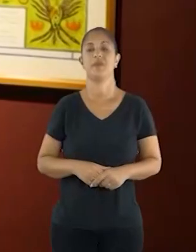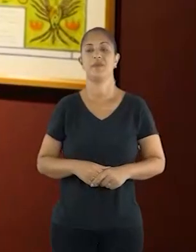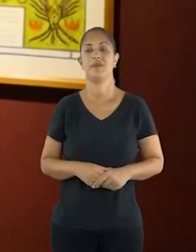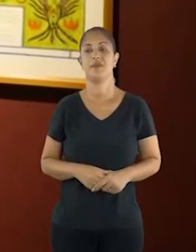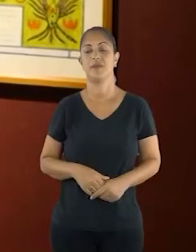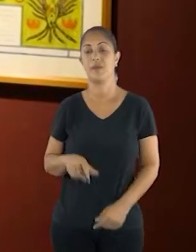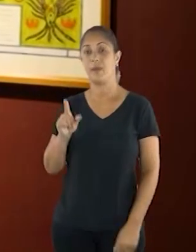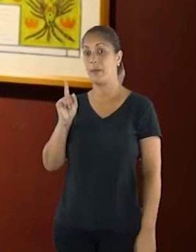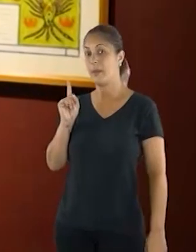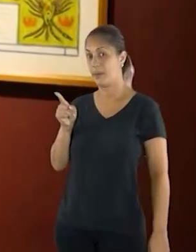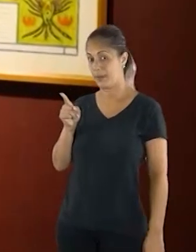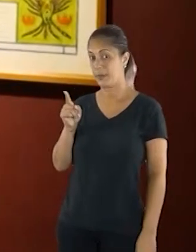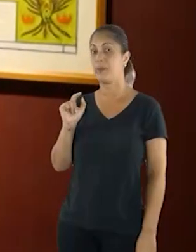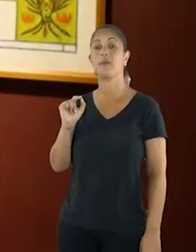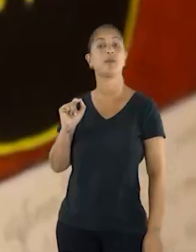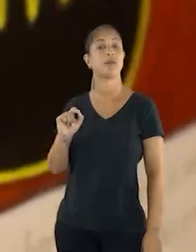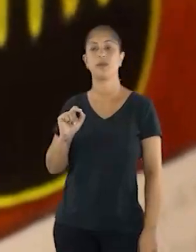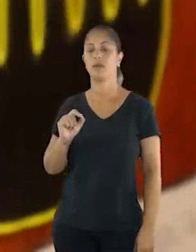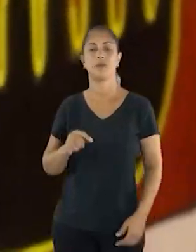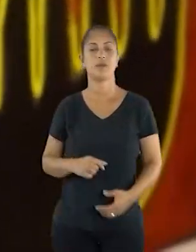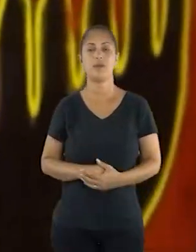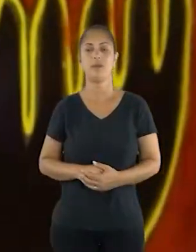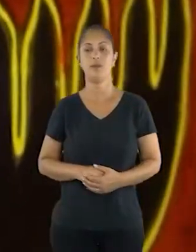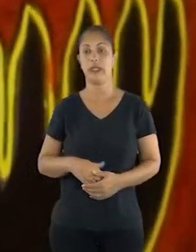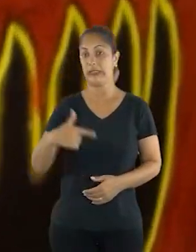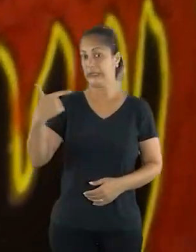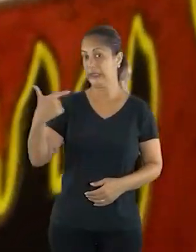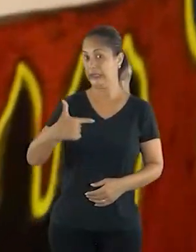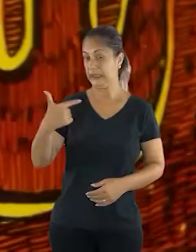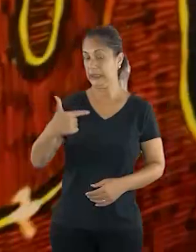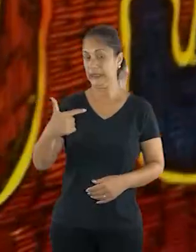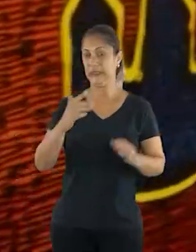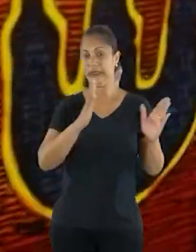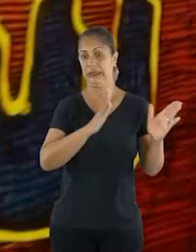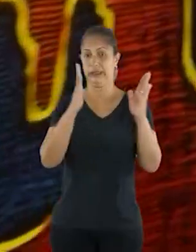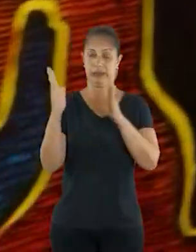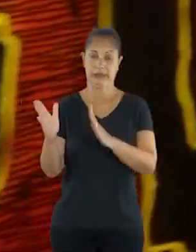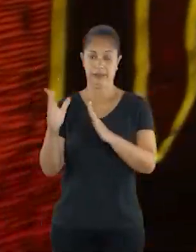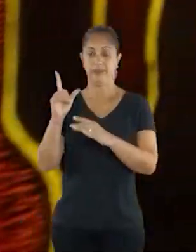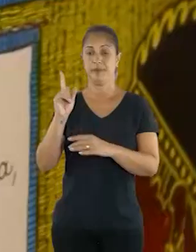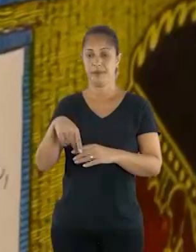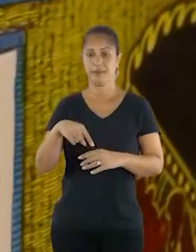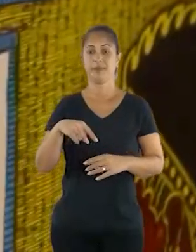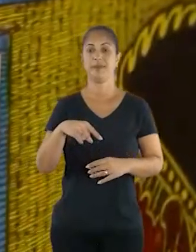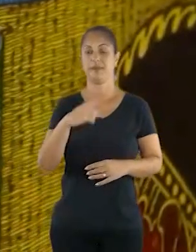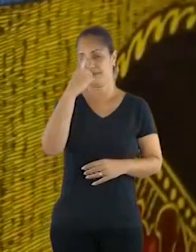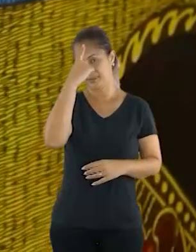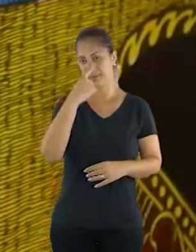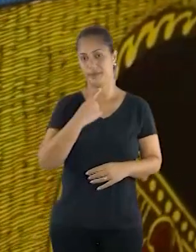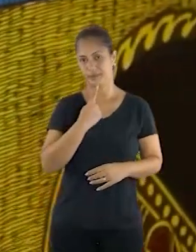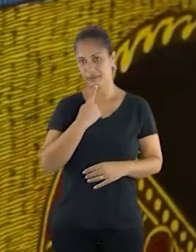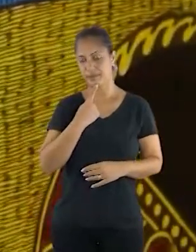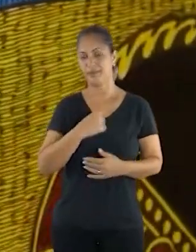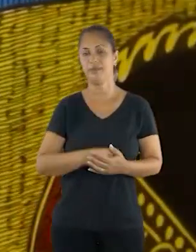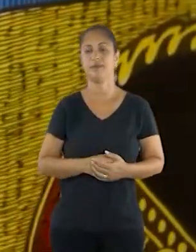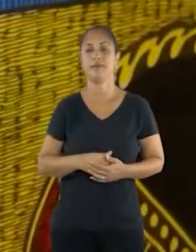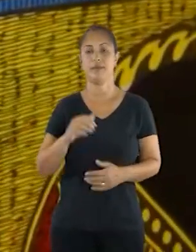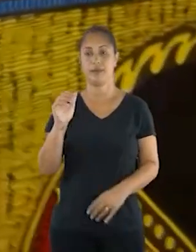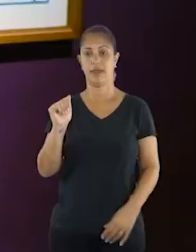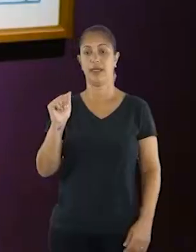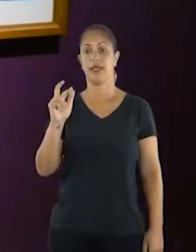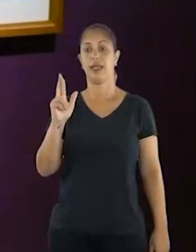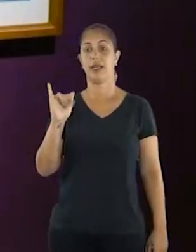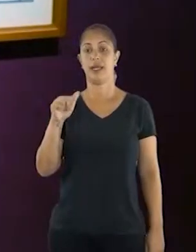Esse aqui é o segundo conjunto de luminogravuras que